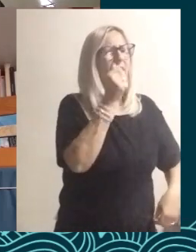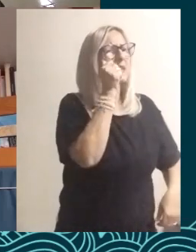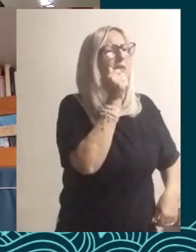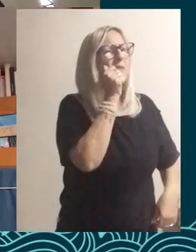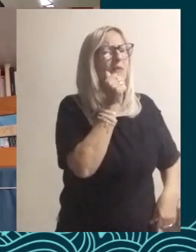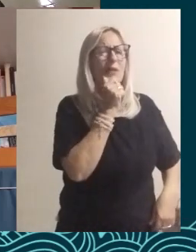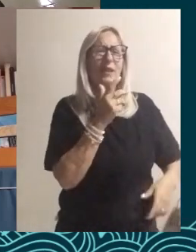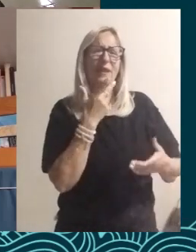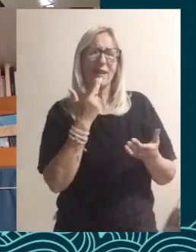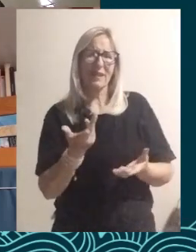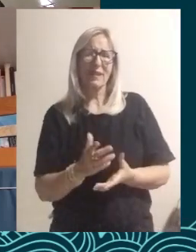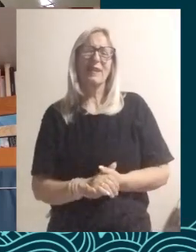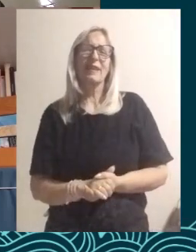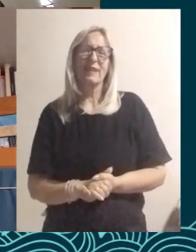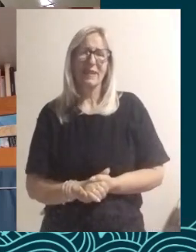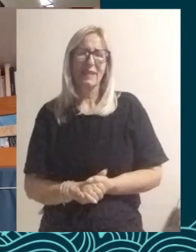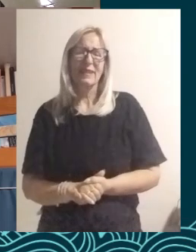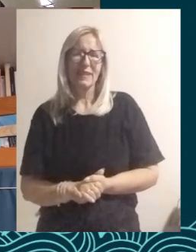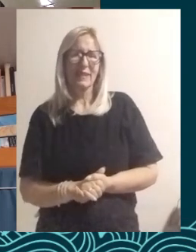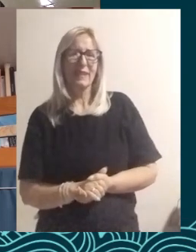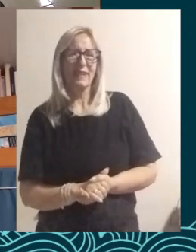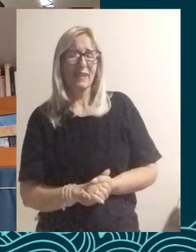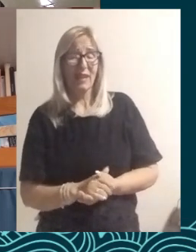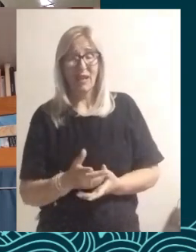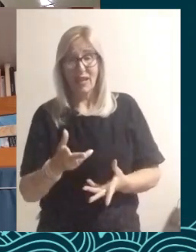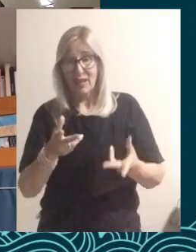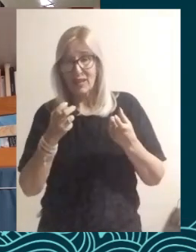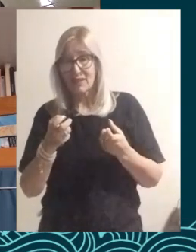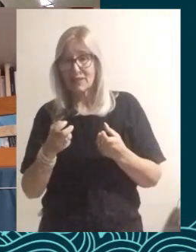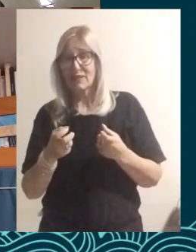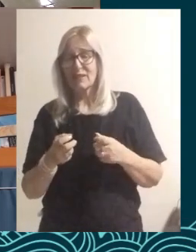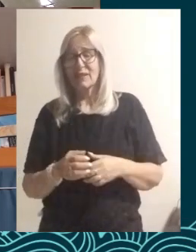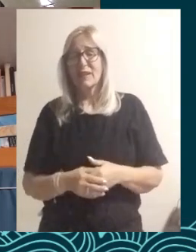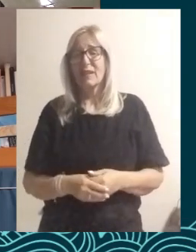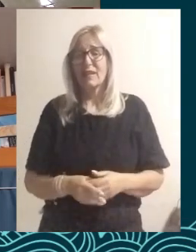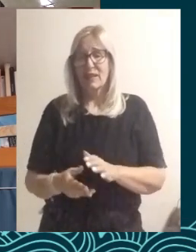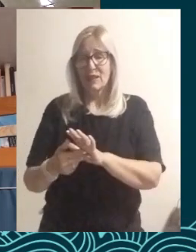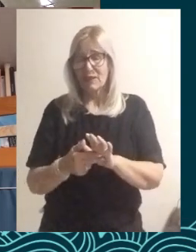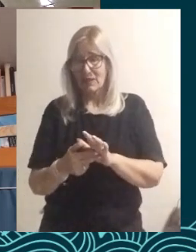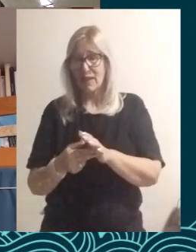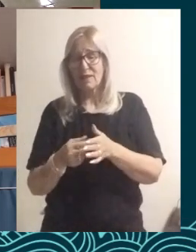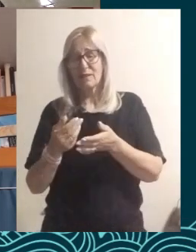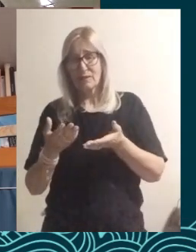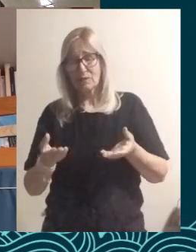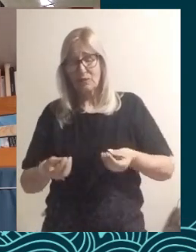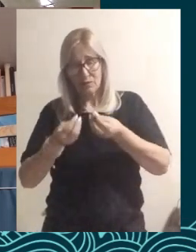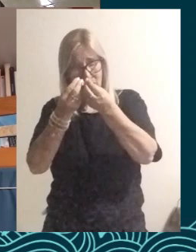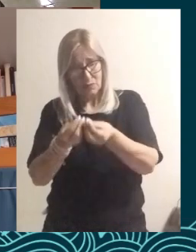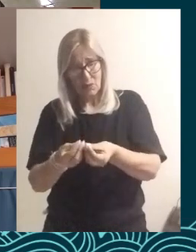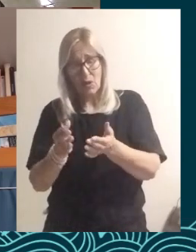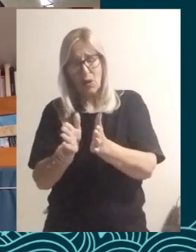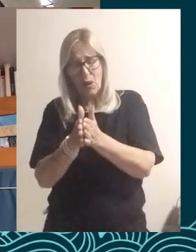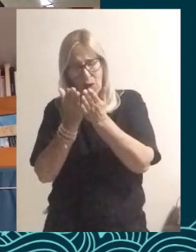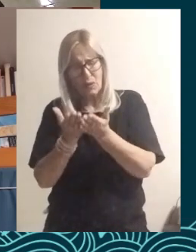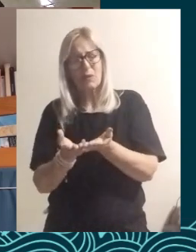reflexões também de cada uma, né? Então, assim, eu acho que esse start, né,